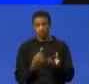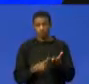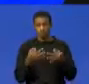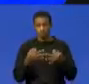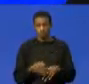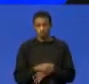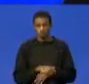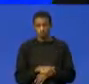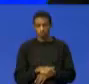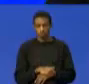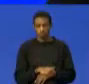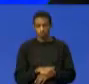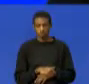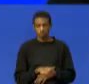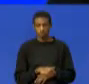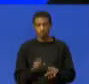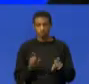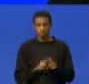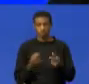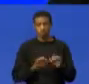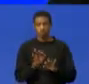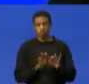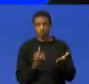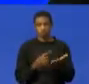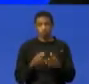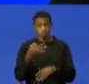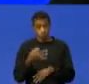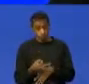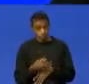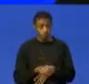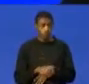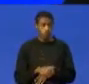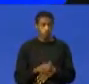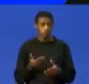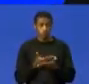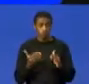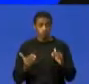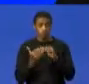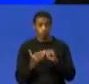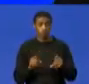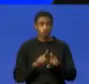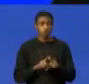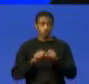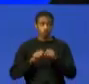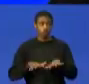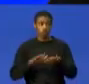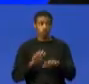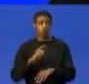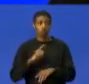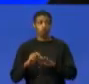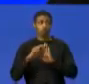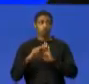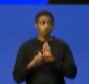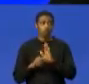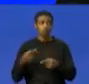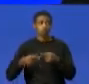definida. E as ações devem ser organizadas para esta realidade. A descentralização